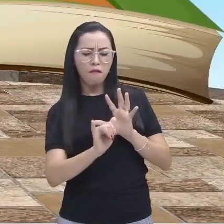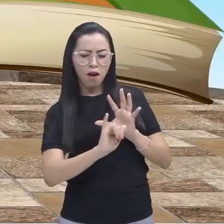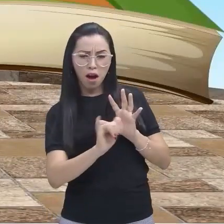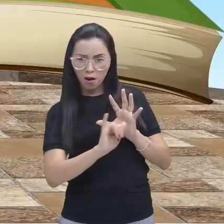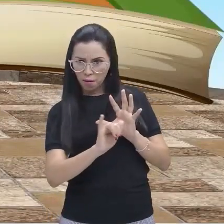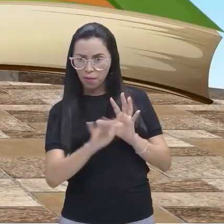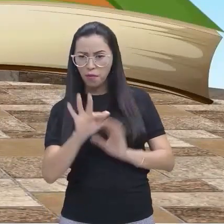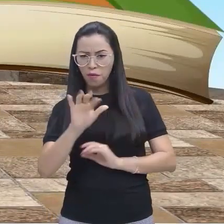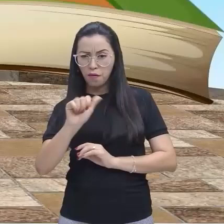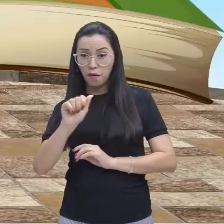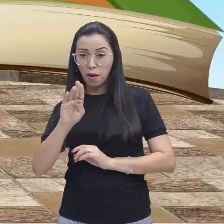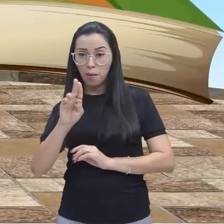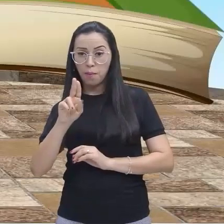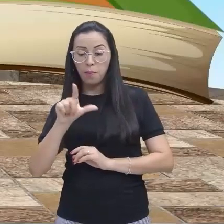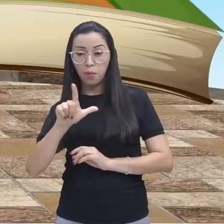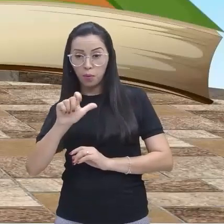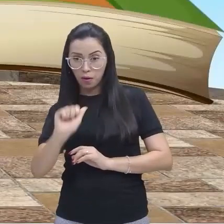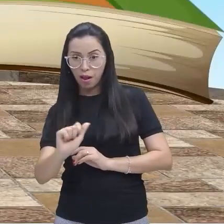características.